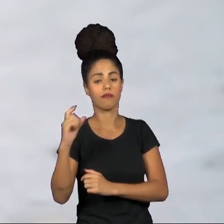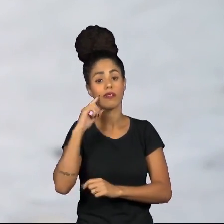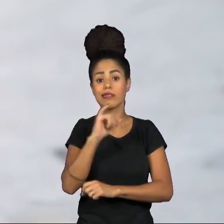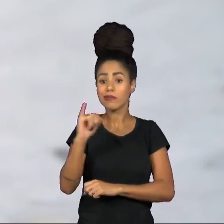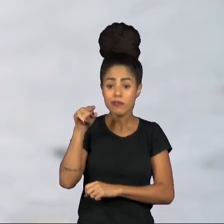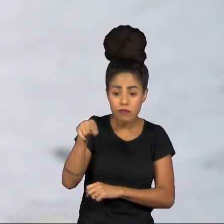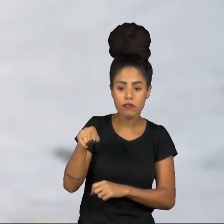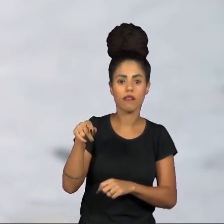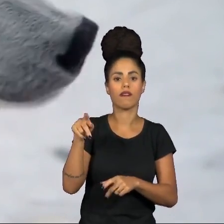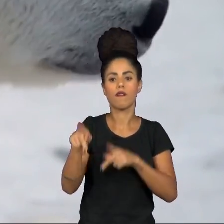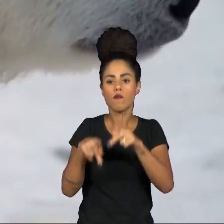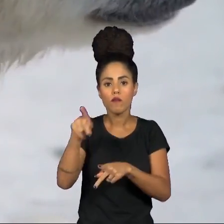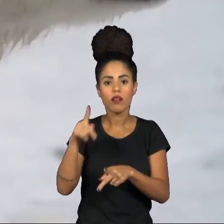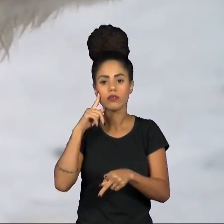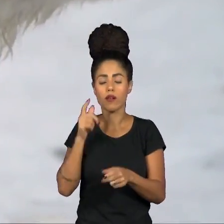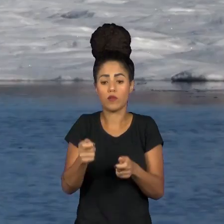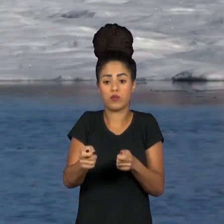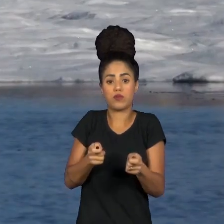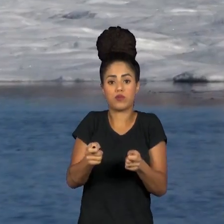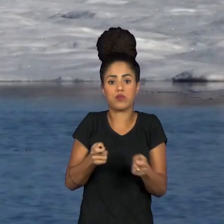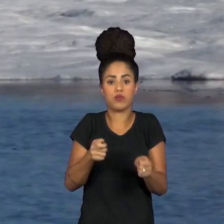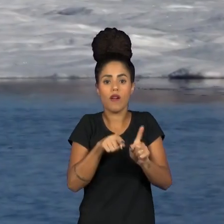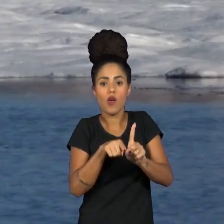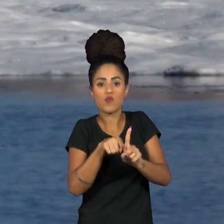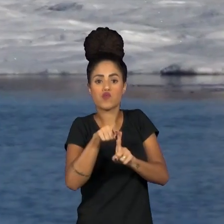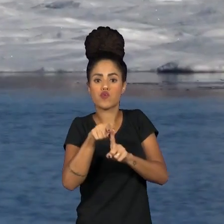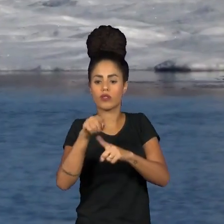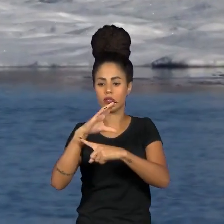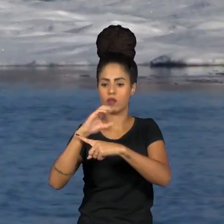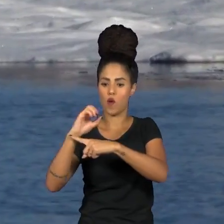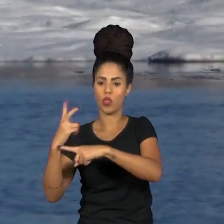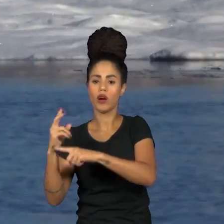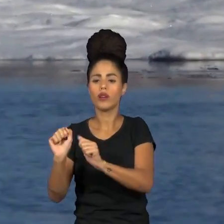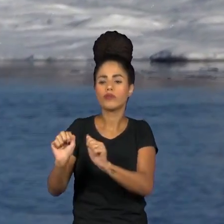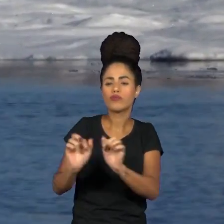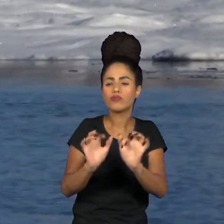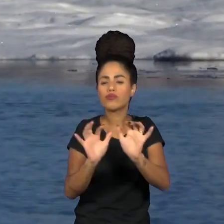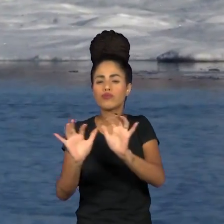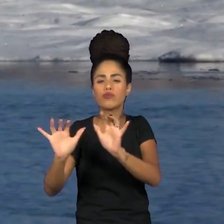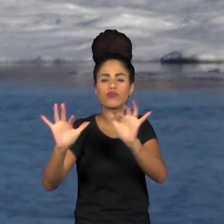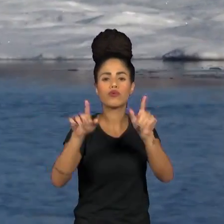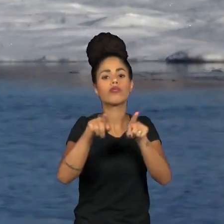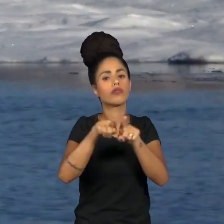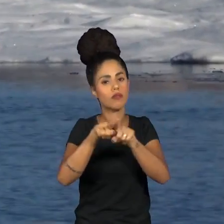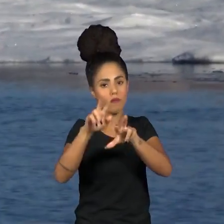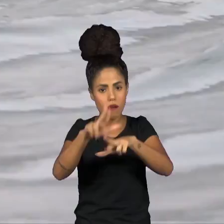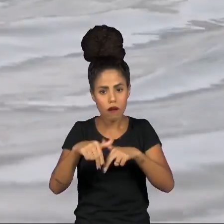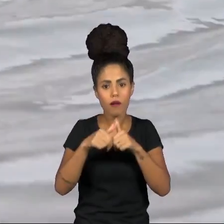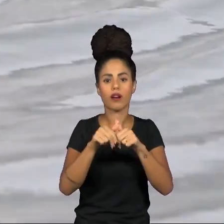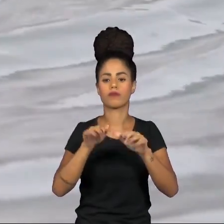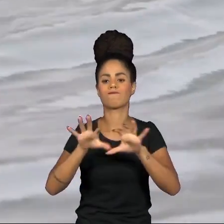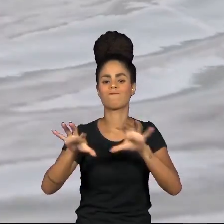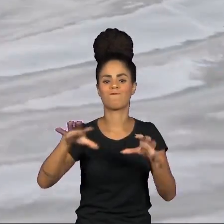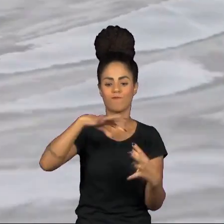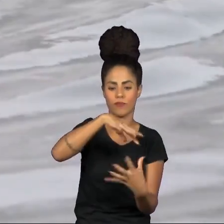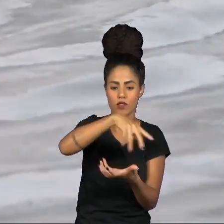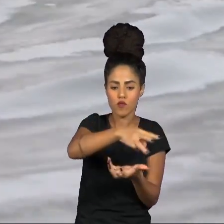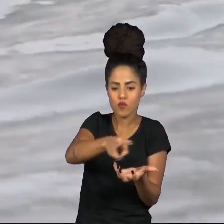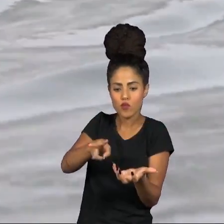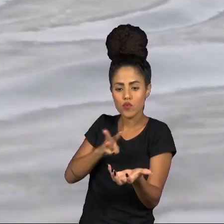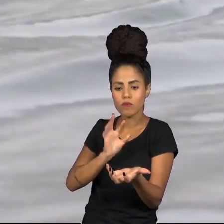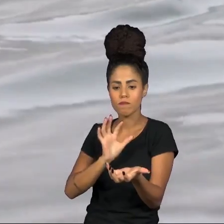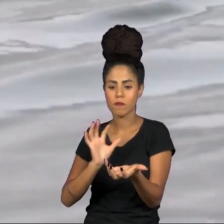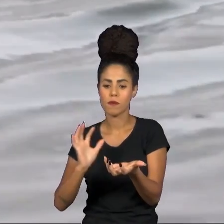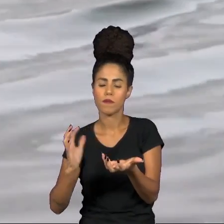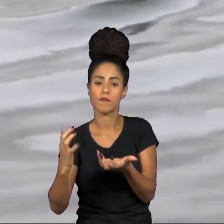não consiga frear as emissões de gases de efeito estufa e conter as mudanças climáticas que ameaçam a vida